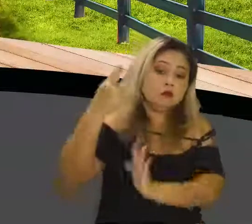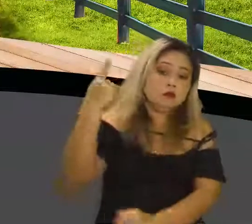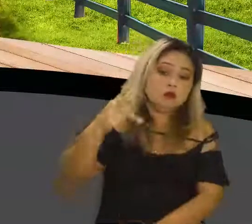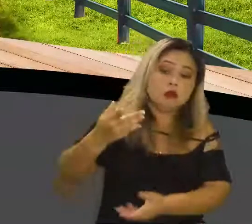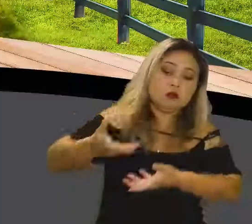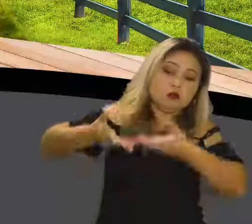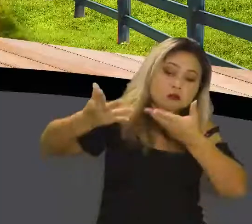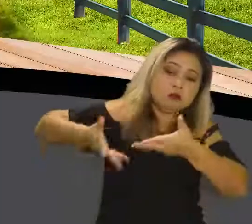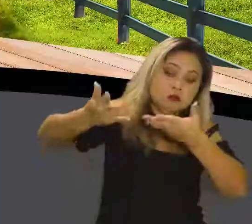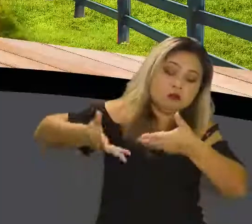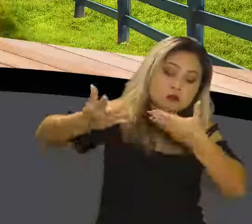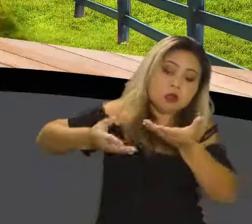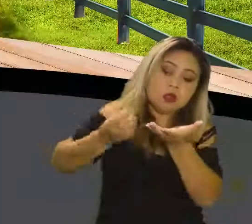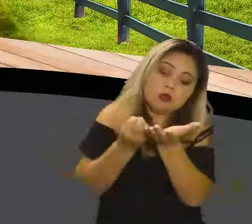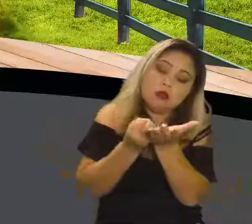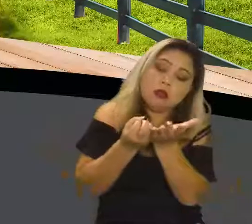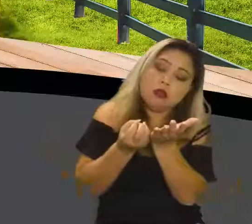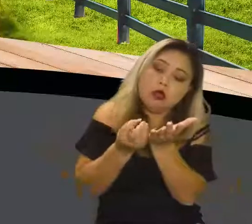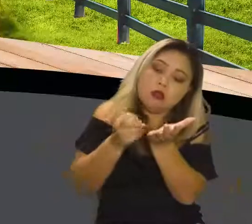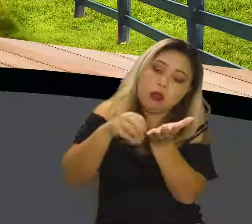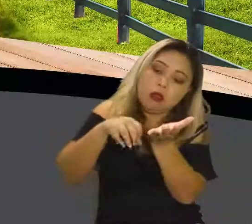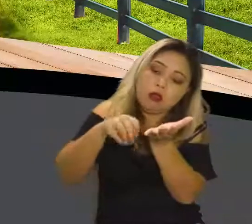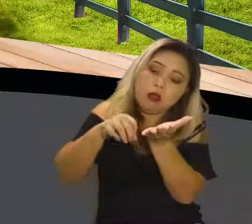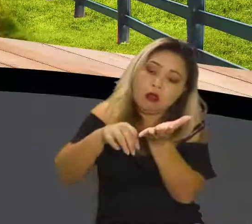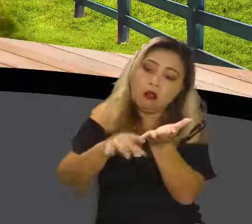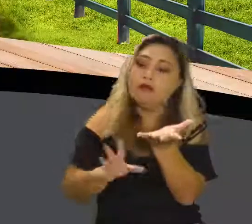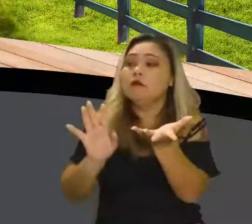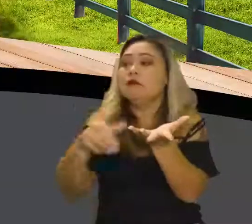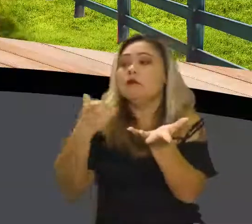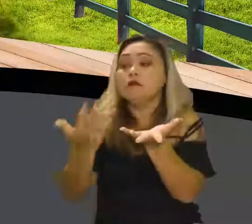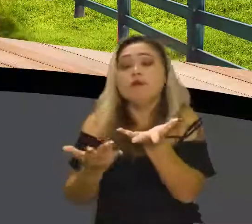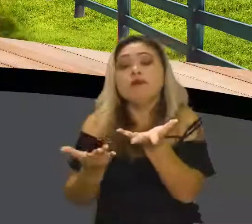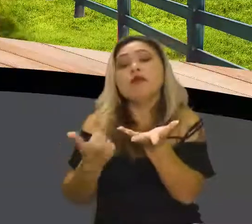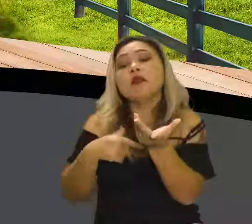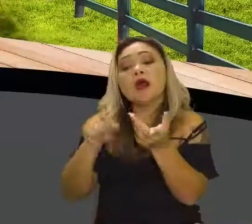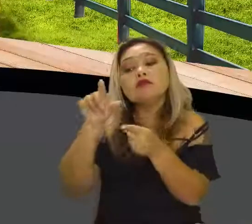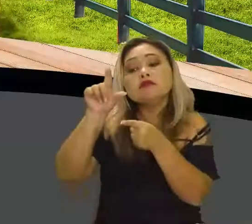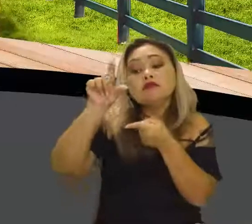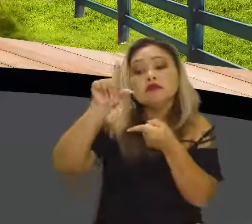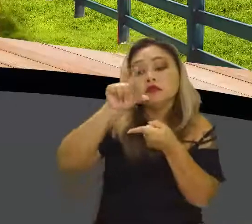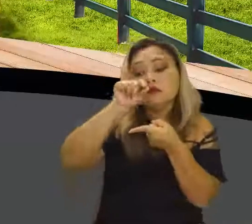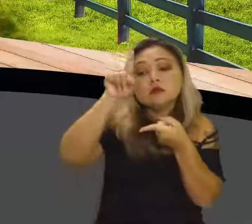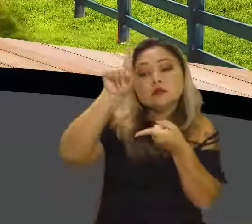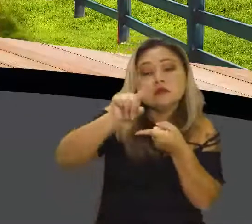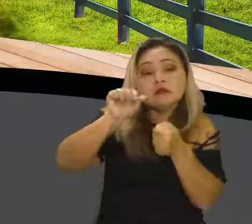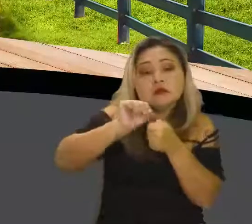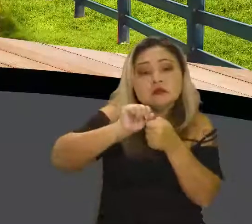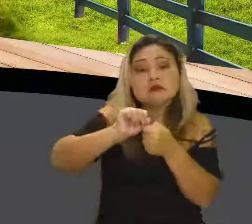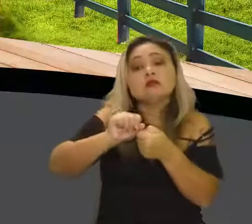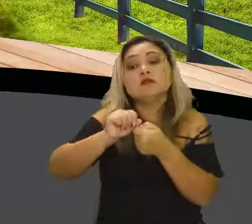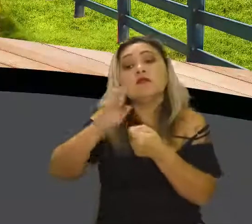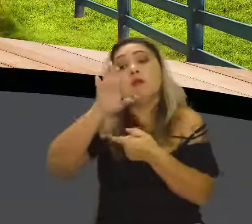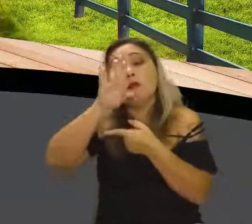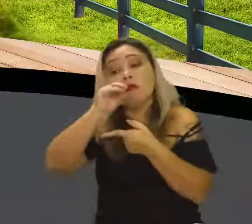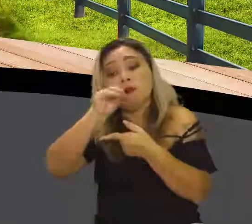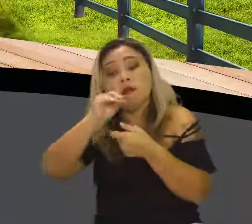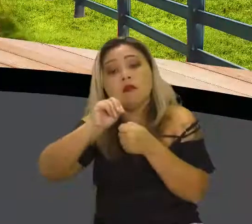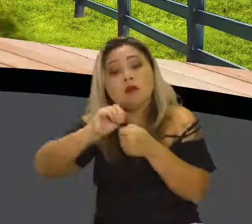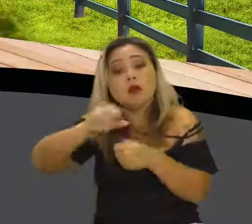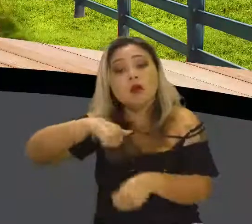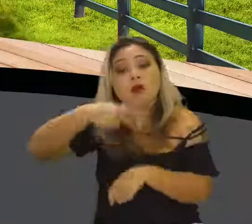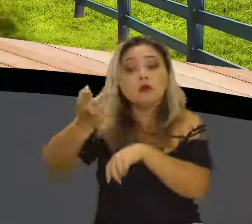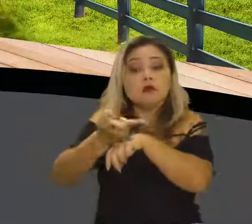que estimula ela a ovopositar. Então, na codorna também tem isso. Na criação de pato, o que é